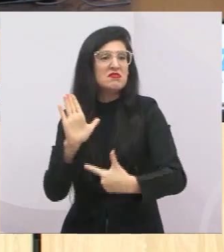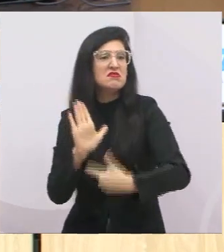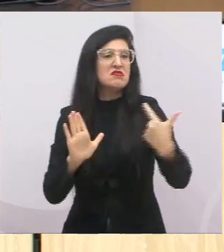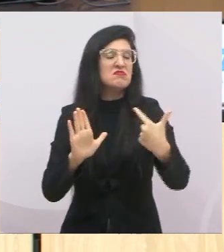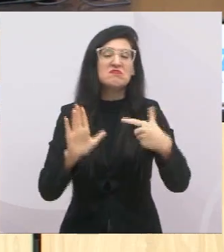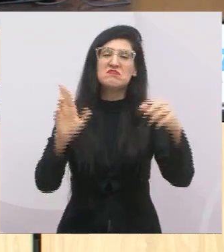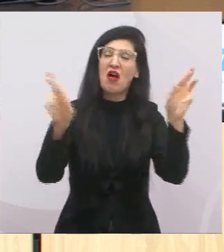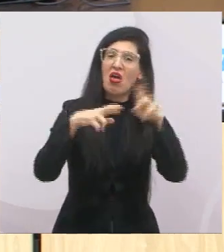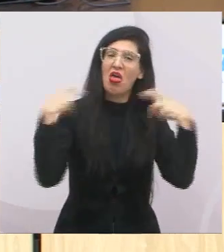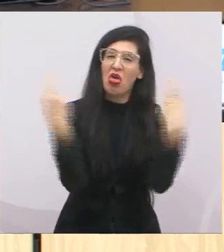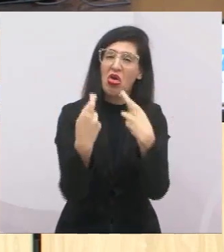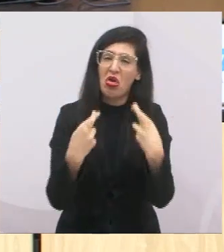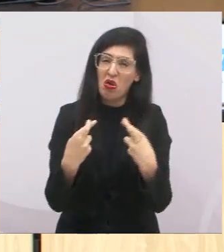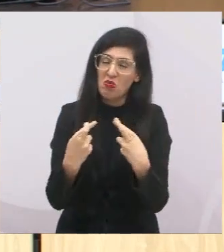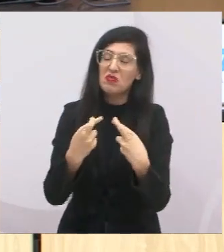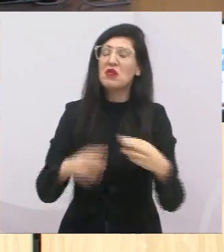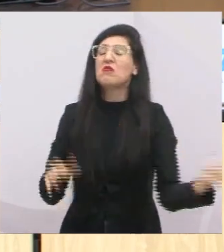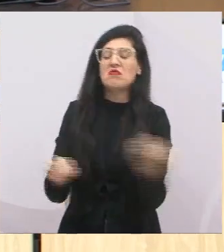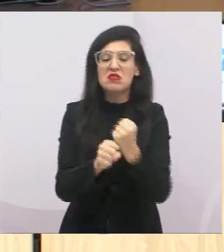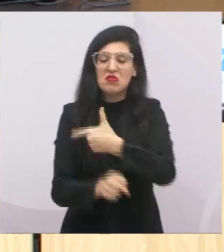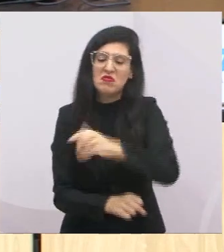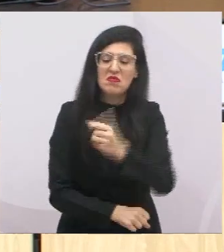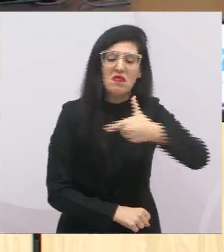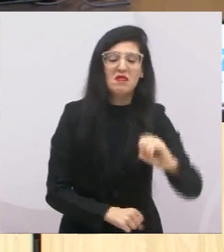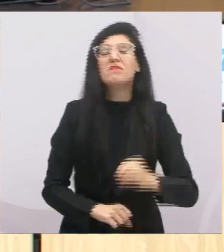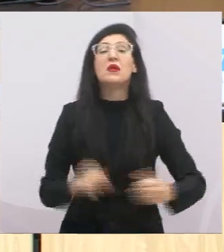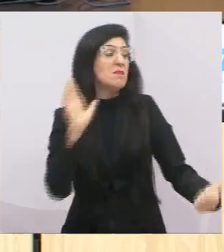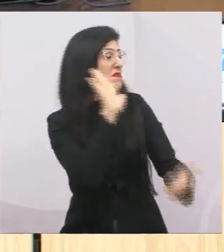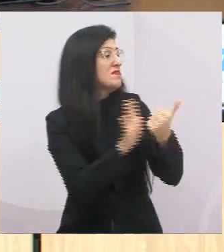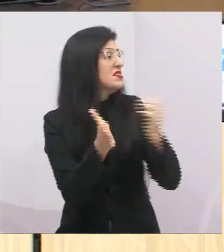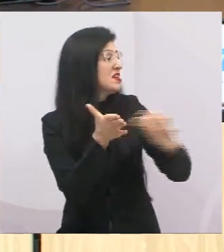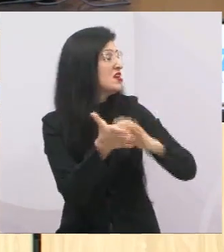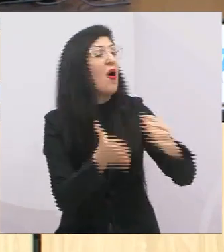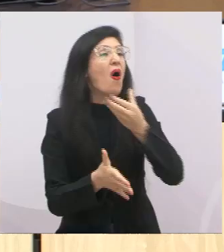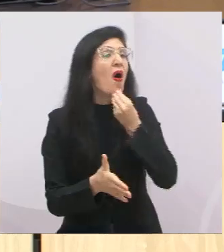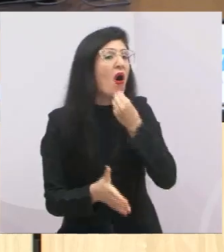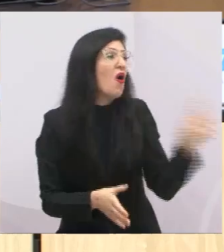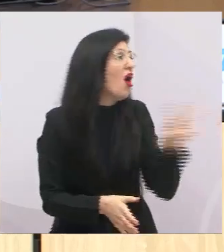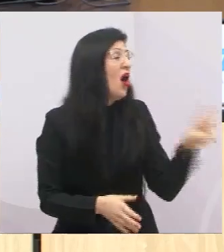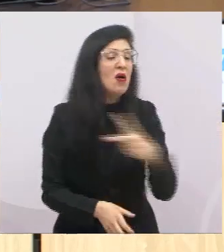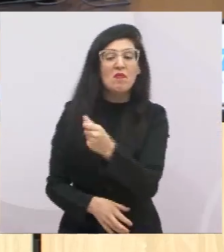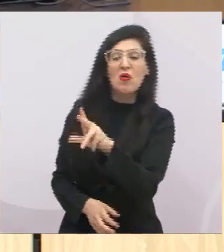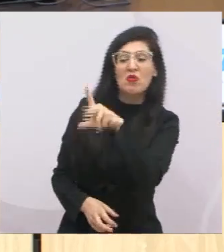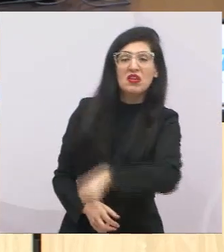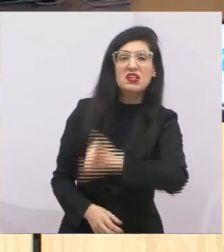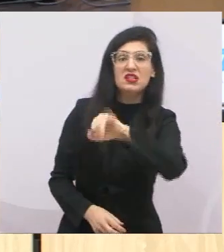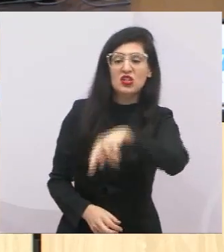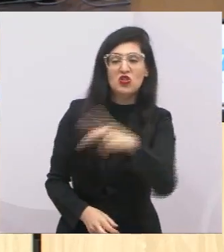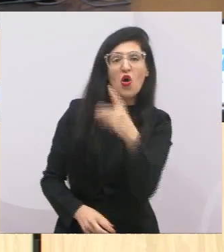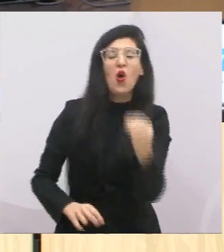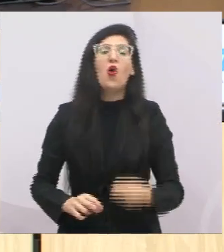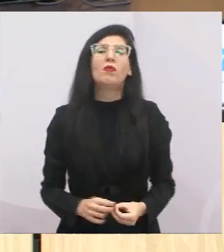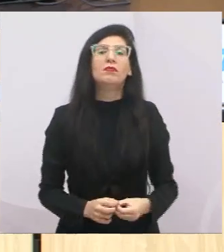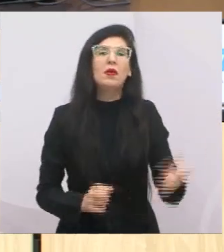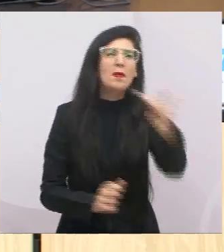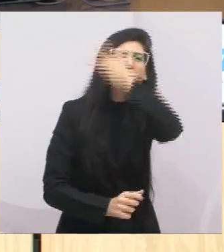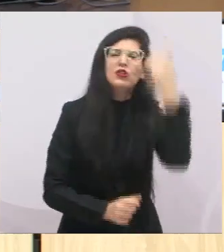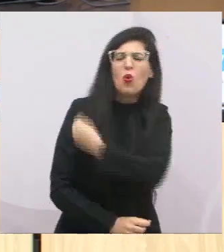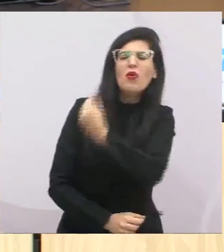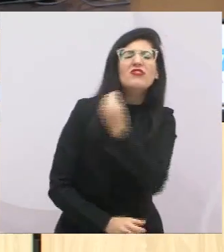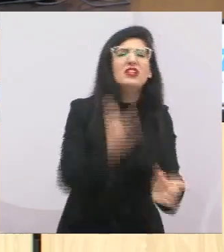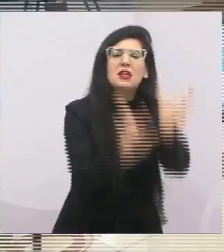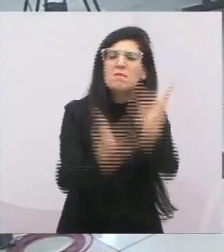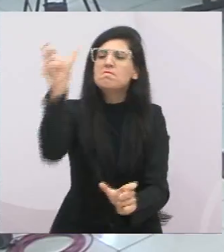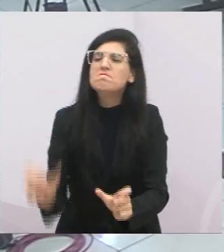ordinária do ano de 2020, solicito ao primeiro secretário, vereador Paulinho do Esporte, que faça a verificação de